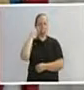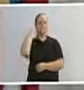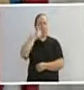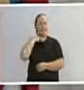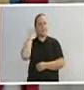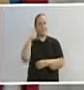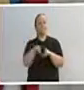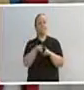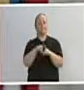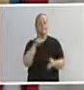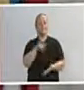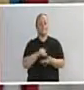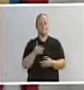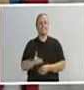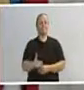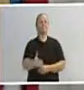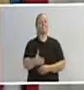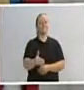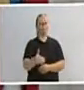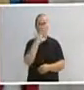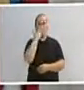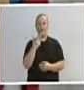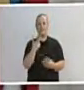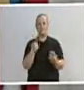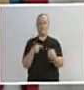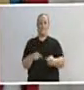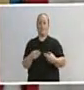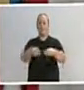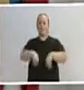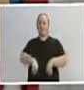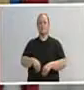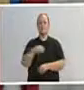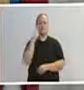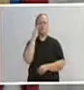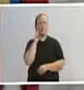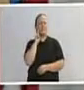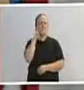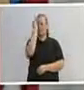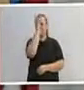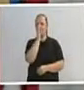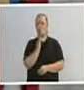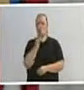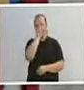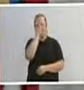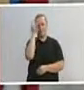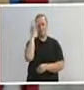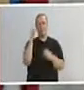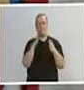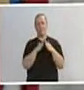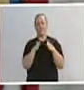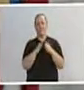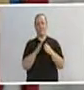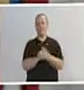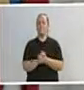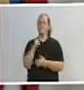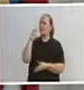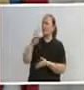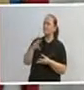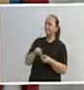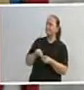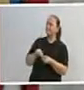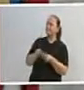momento vêm praticando contra o povo brasileiro e os milhões e milhões de brasileiros em desrespeito à democracia. Mais um minuto para eu concluir,